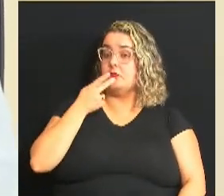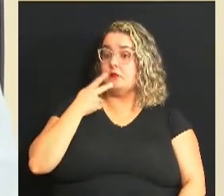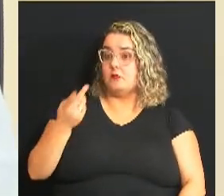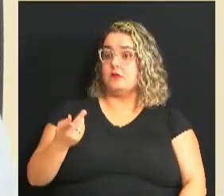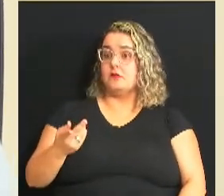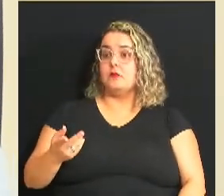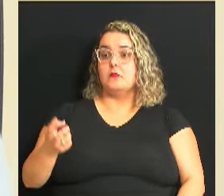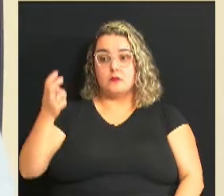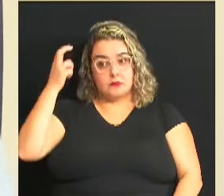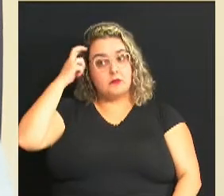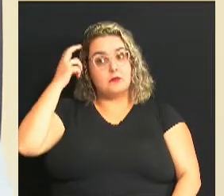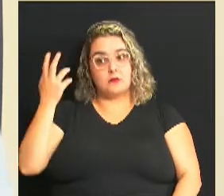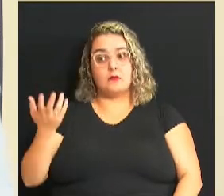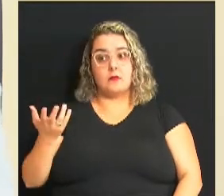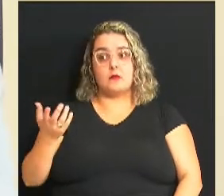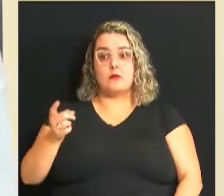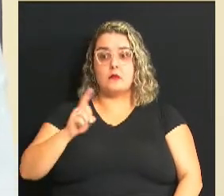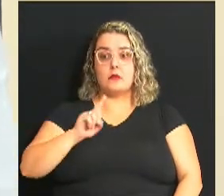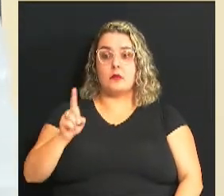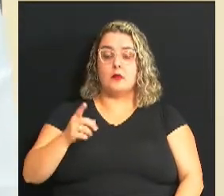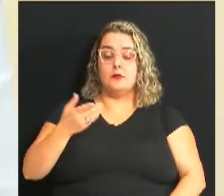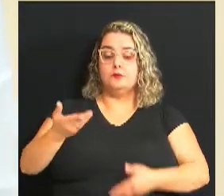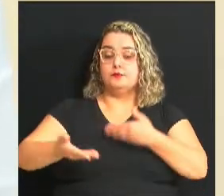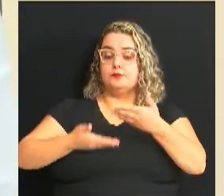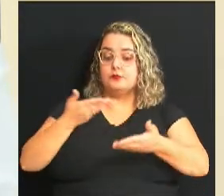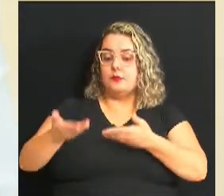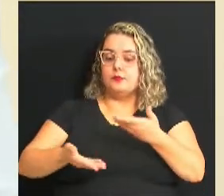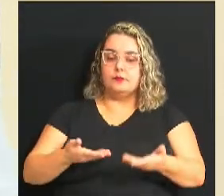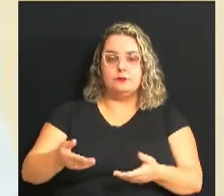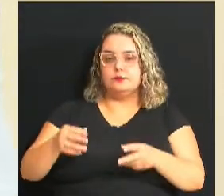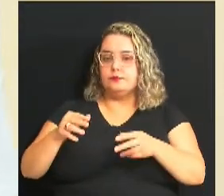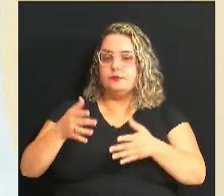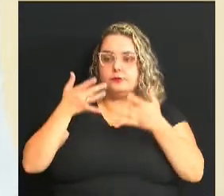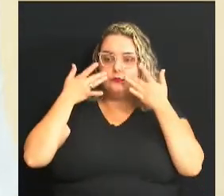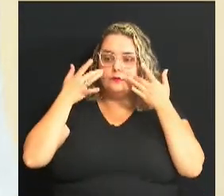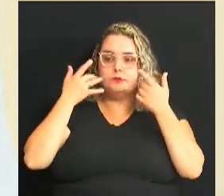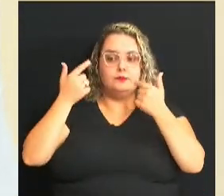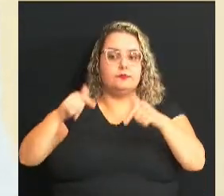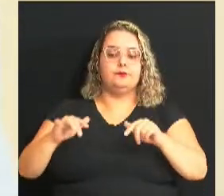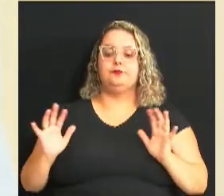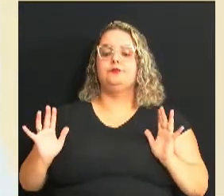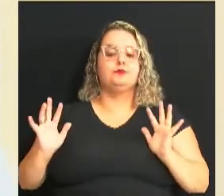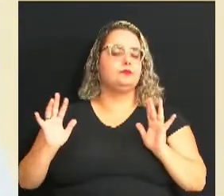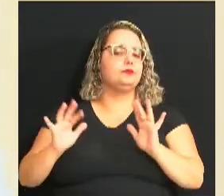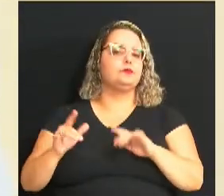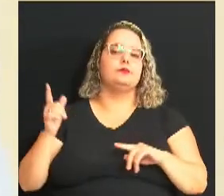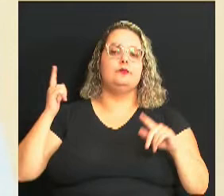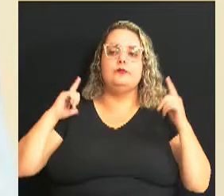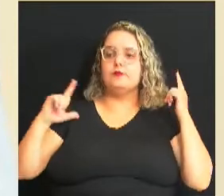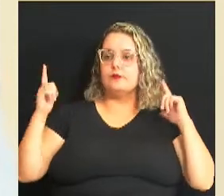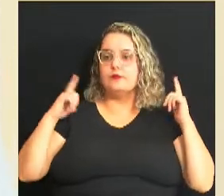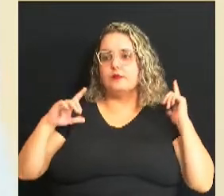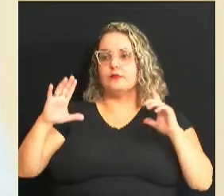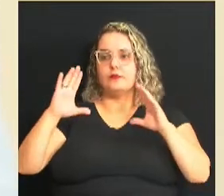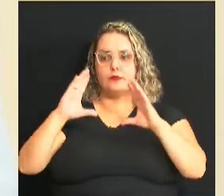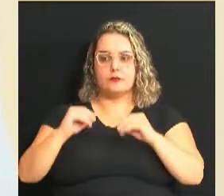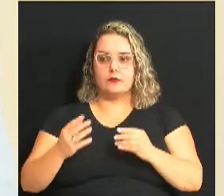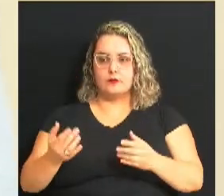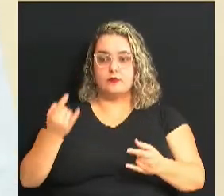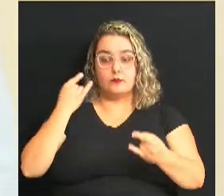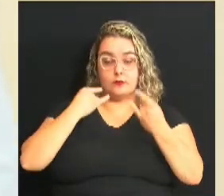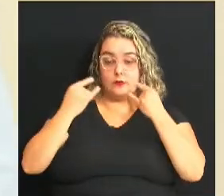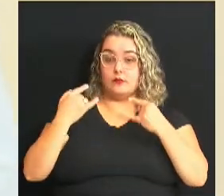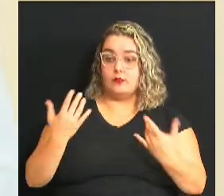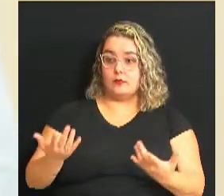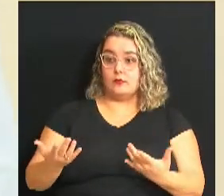que a gente não está tratando apenas de um espaço que as pessoas que vão para lazer ali à noite se interessam, mas